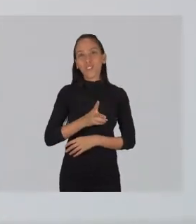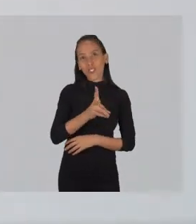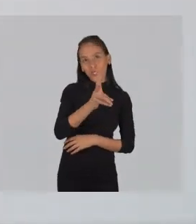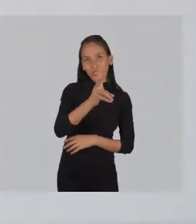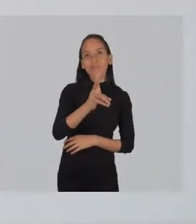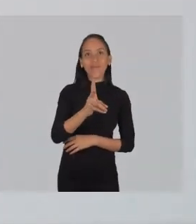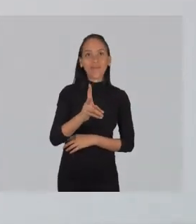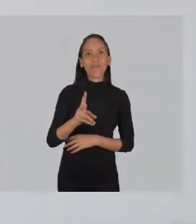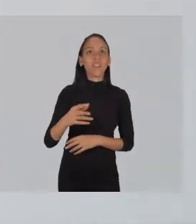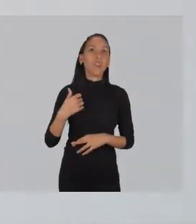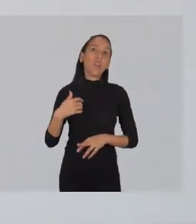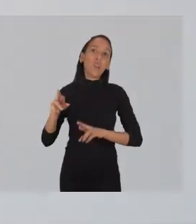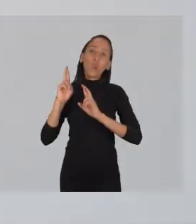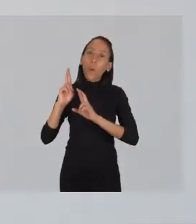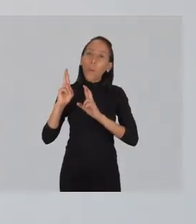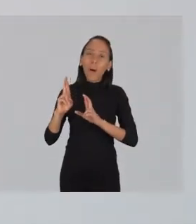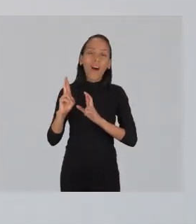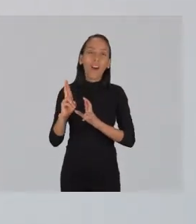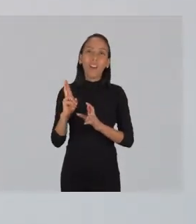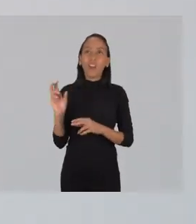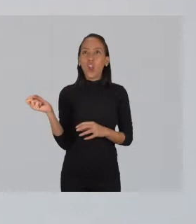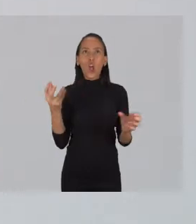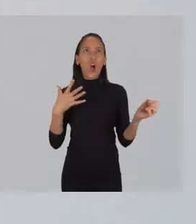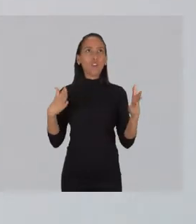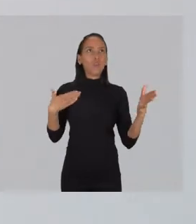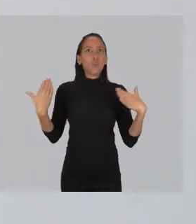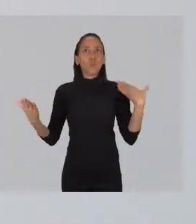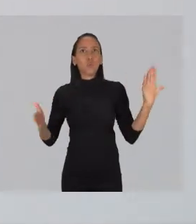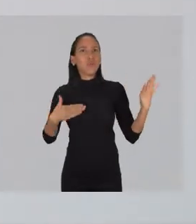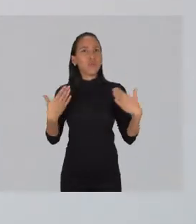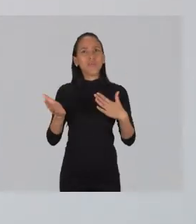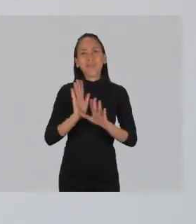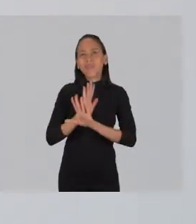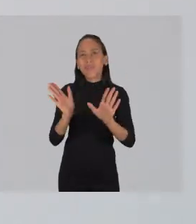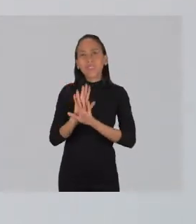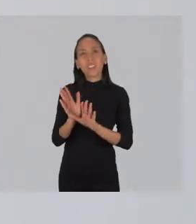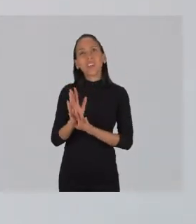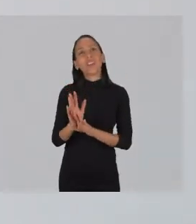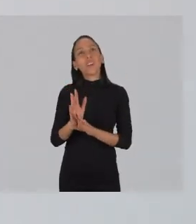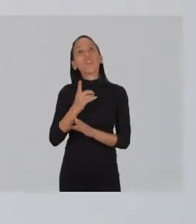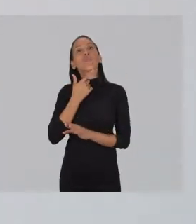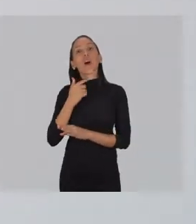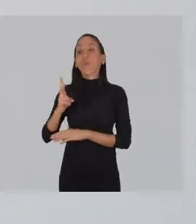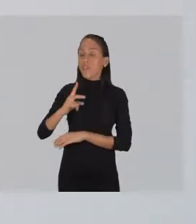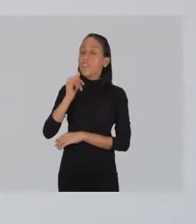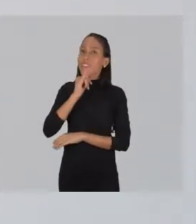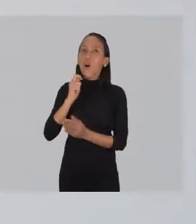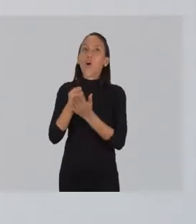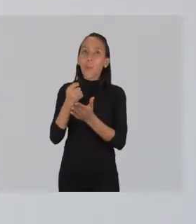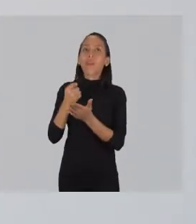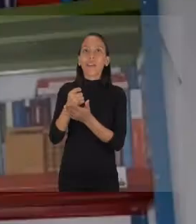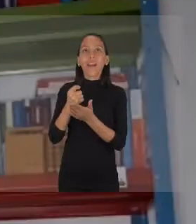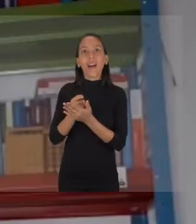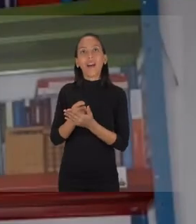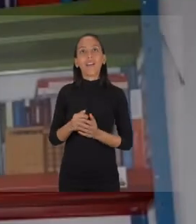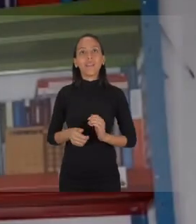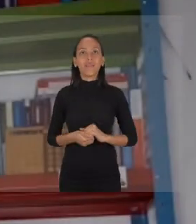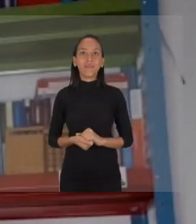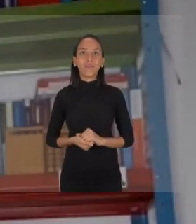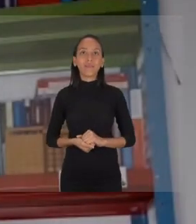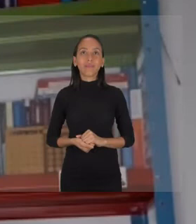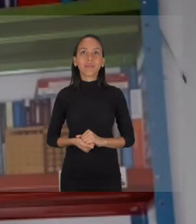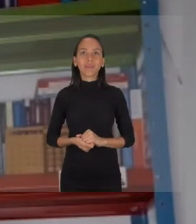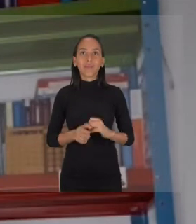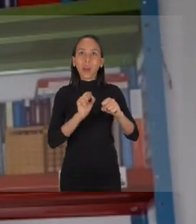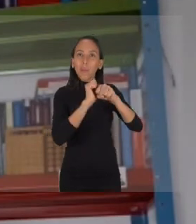Espero que não venham novas surpresas por aí, que as testagens só sejam de rotina, como já vinham acontecendo. A pandemia veio